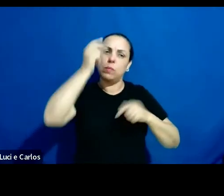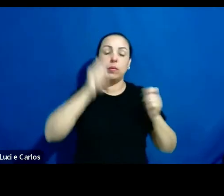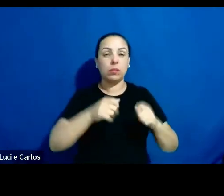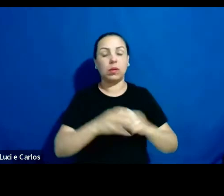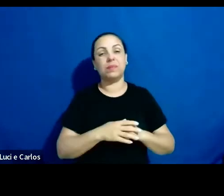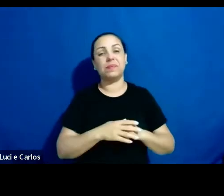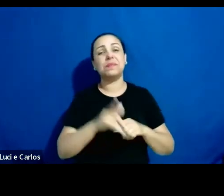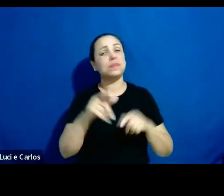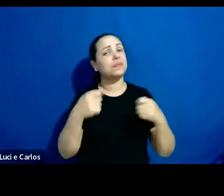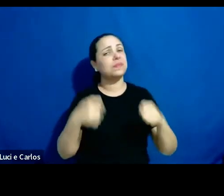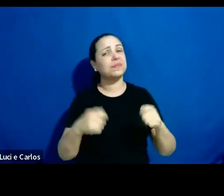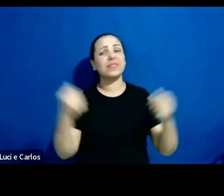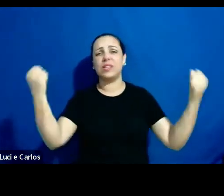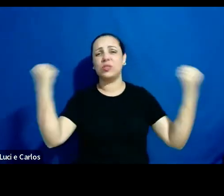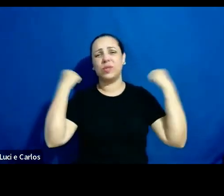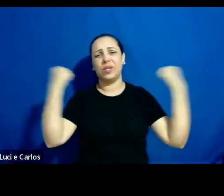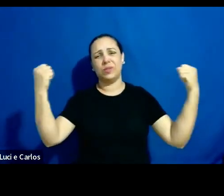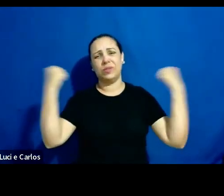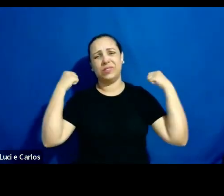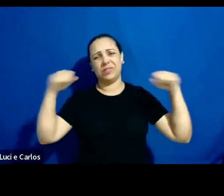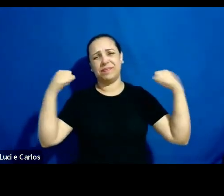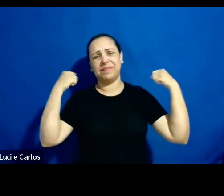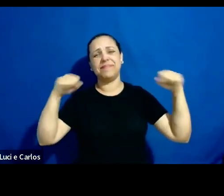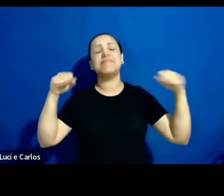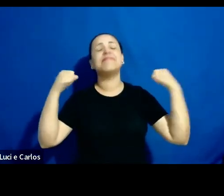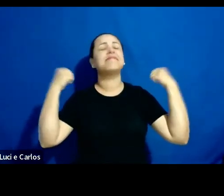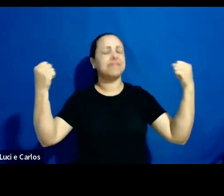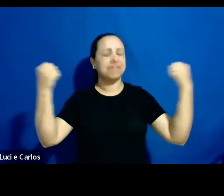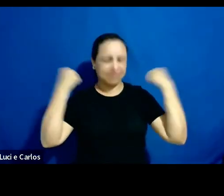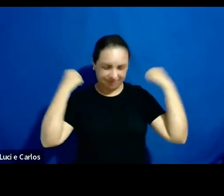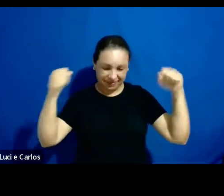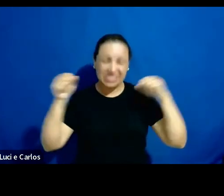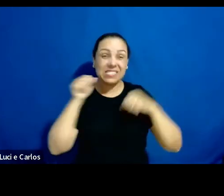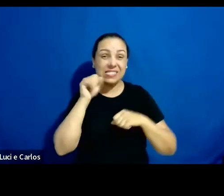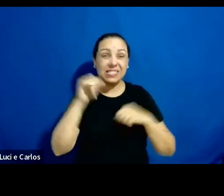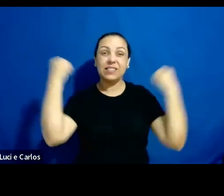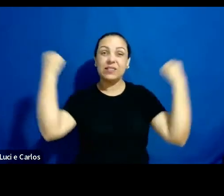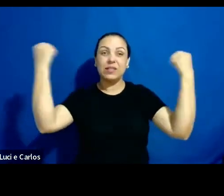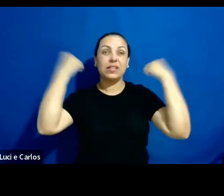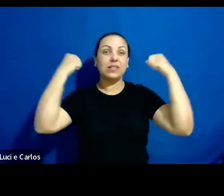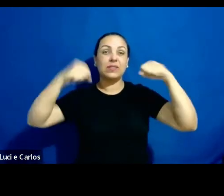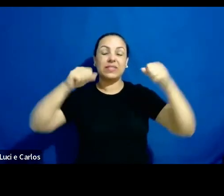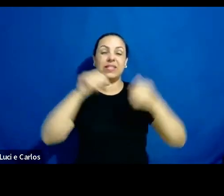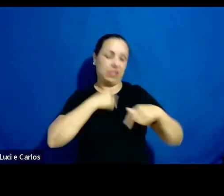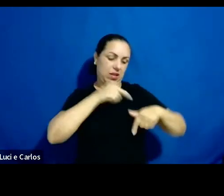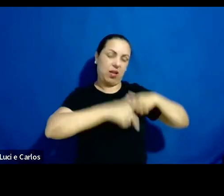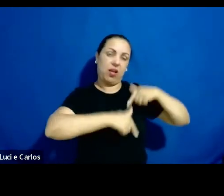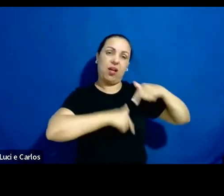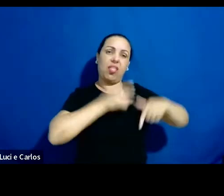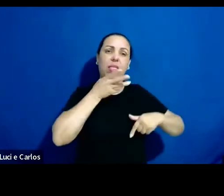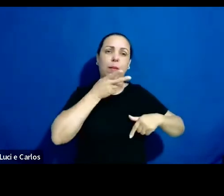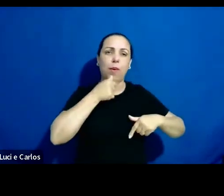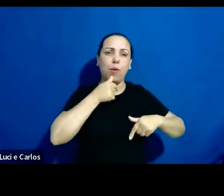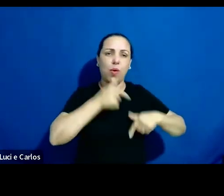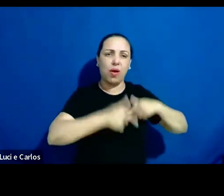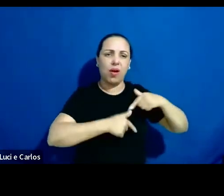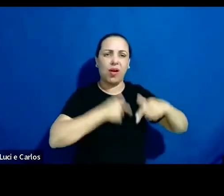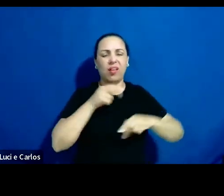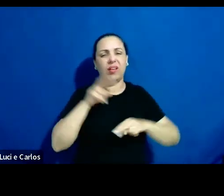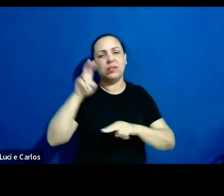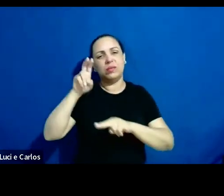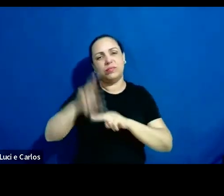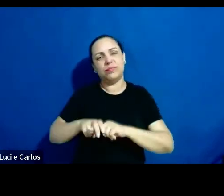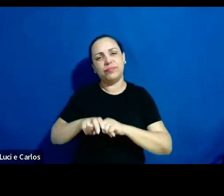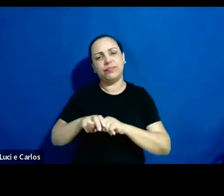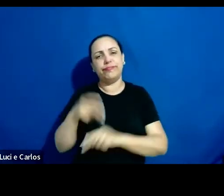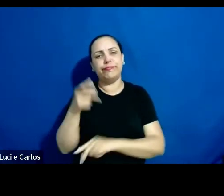sedentárias. Aqueles que ficam com controle remoto, trabalham direto, só sentado o dia todo, né?